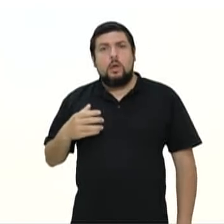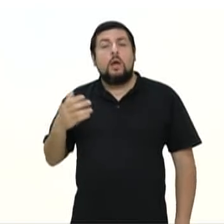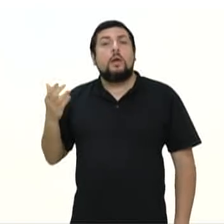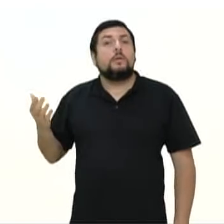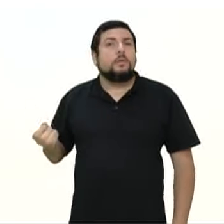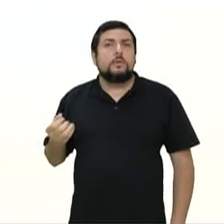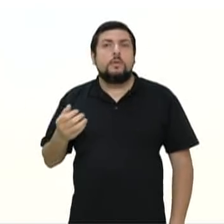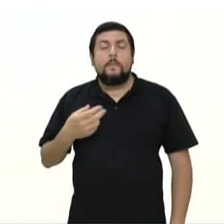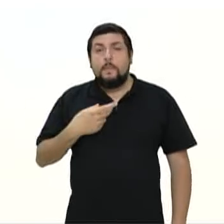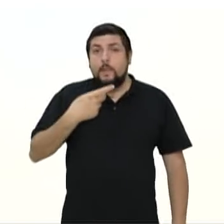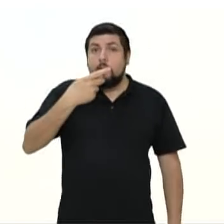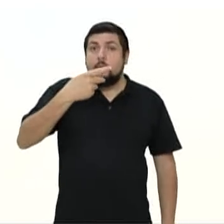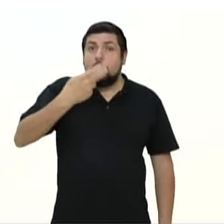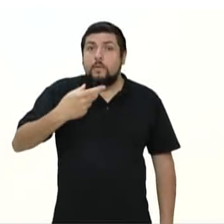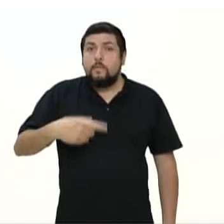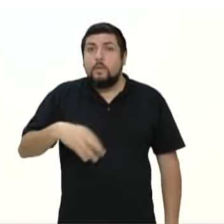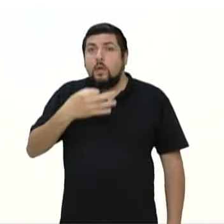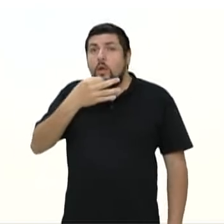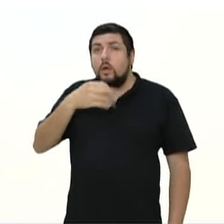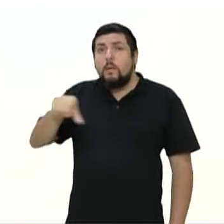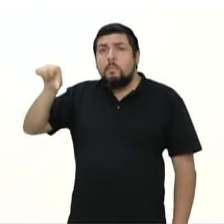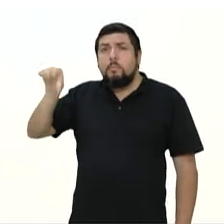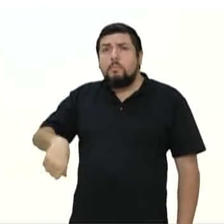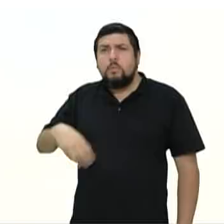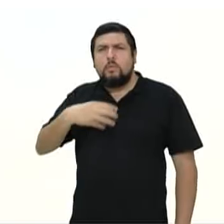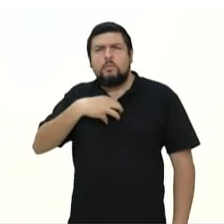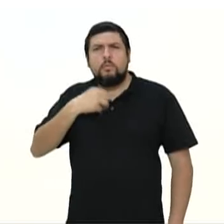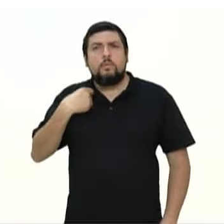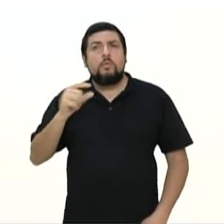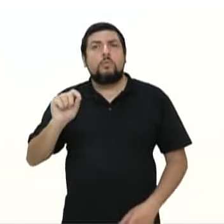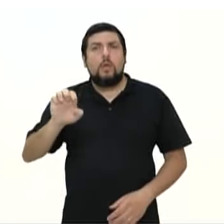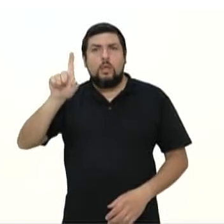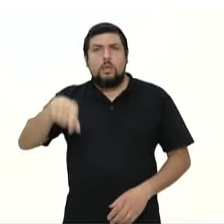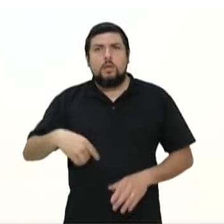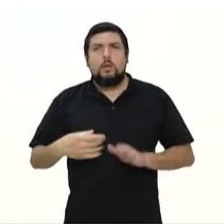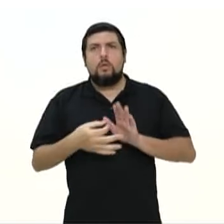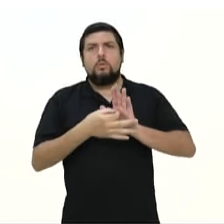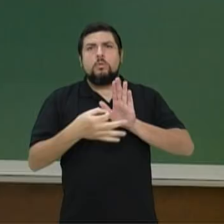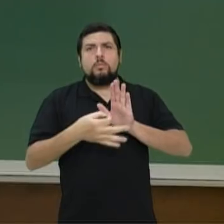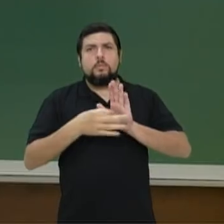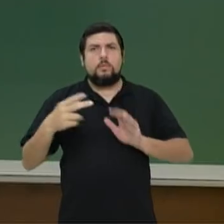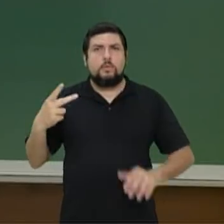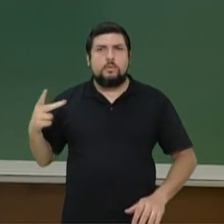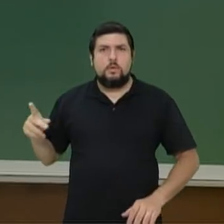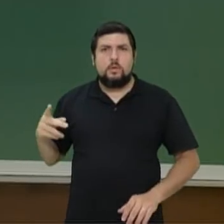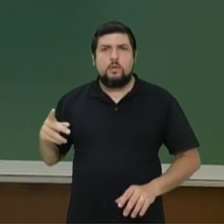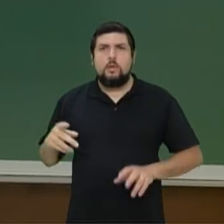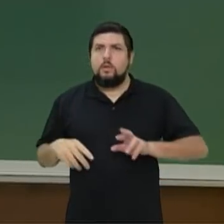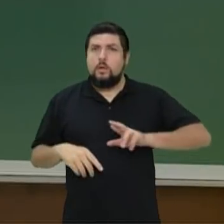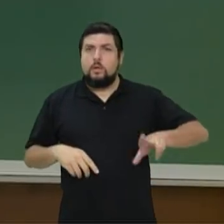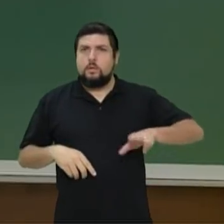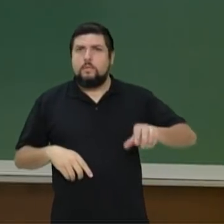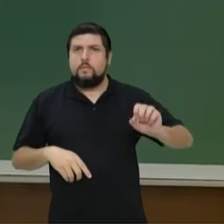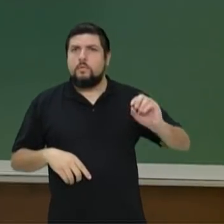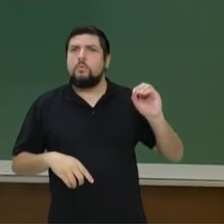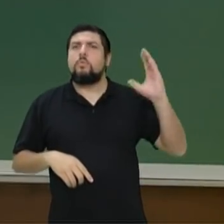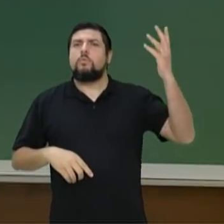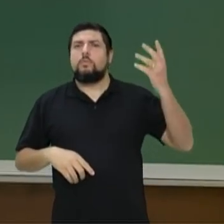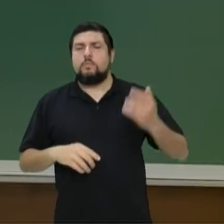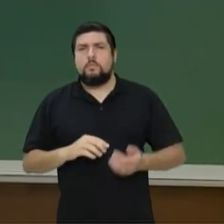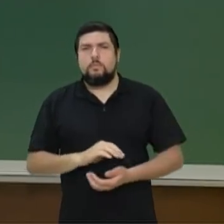descarte, então é a opinião dela. Por isso que é opinião e não o fato,